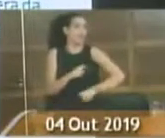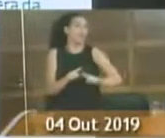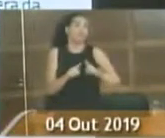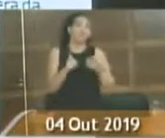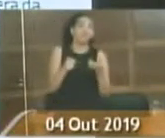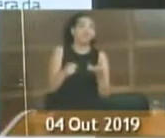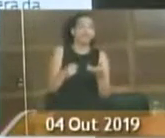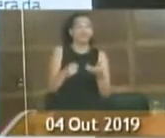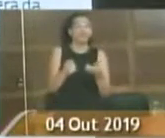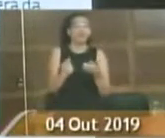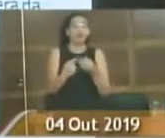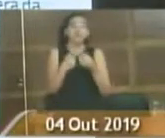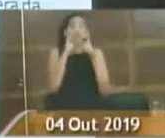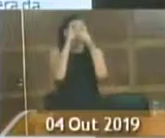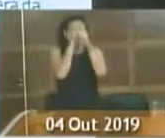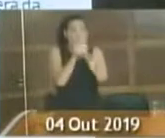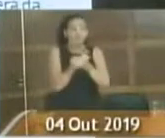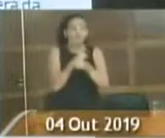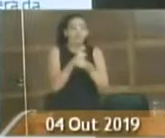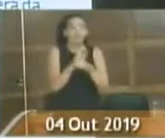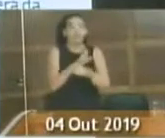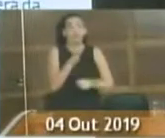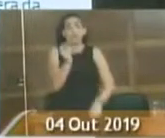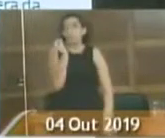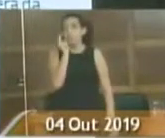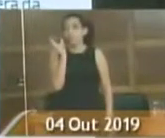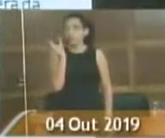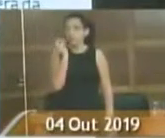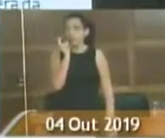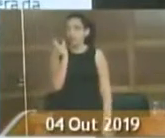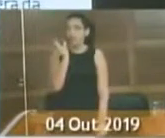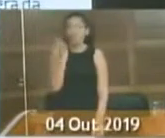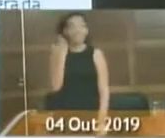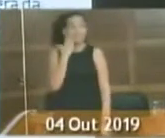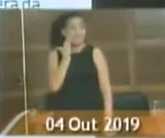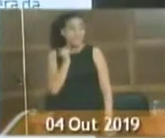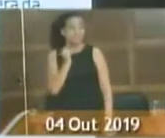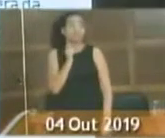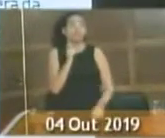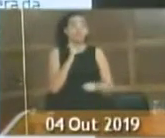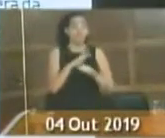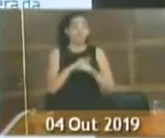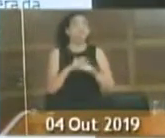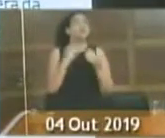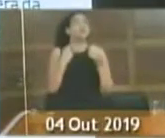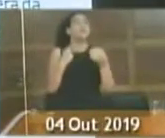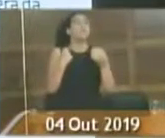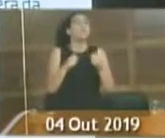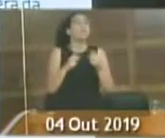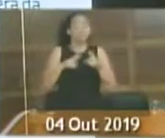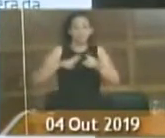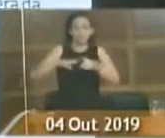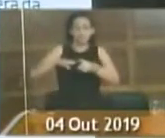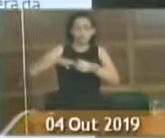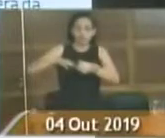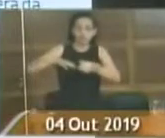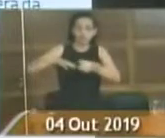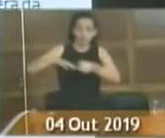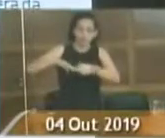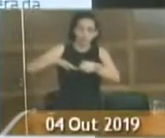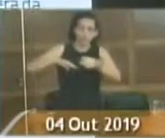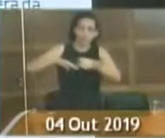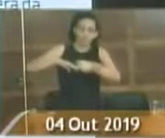querer, porque é dele. Então, quando esse gatinho, a gente já sabe que está com esporotricose, que a gente tem que fazer? Cortar a unha dele